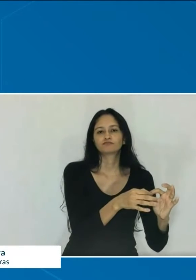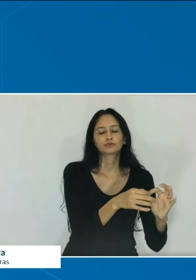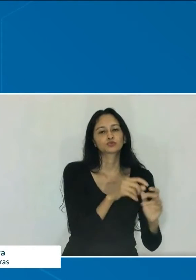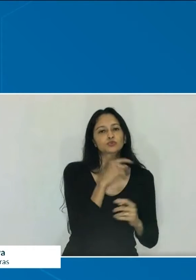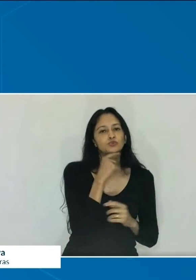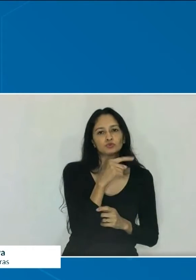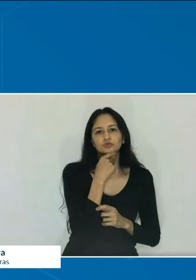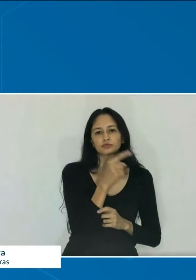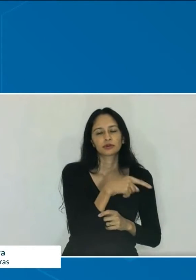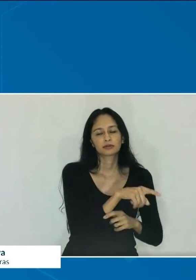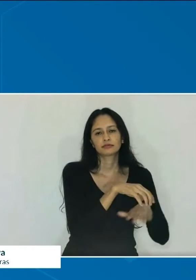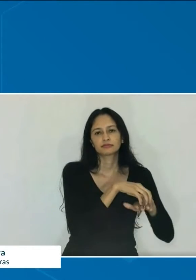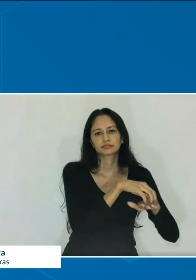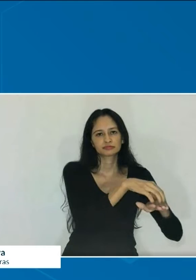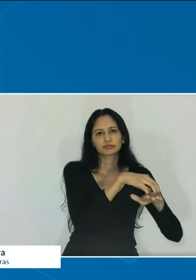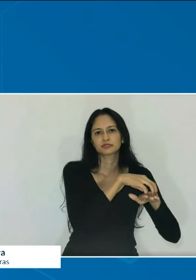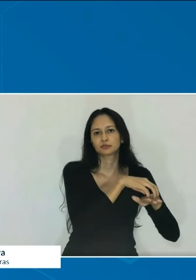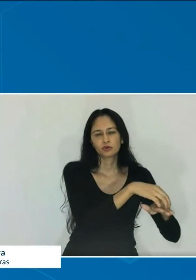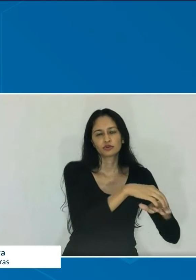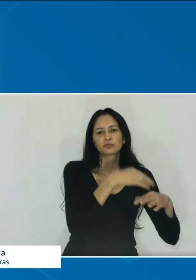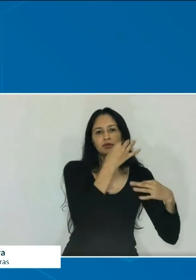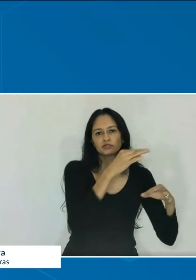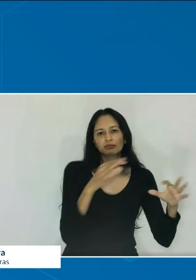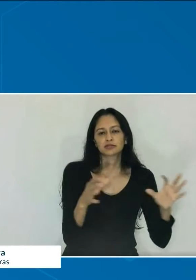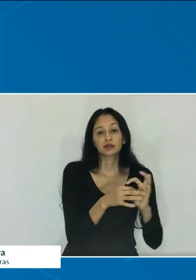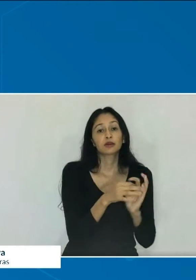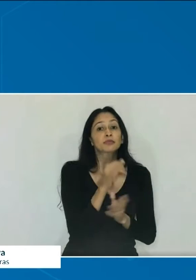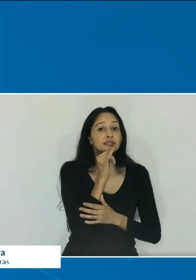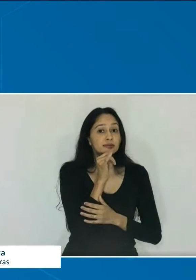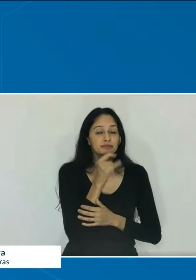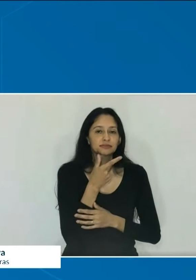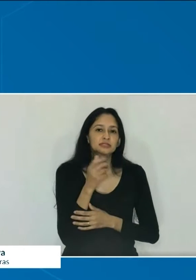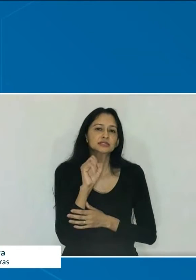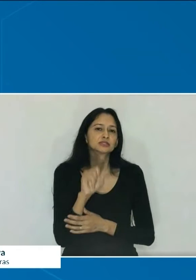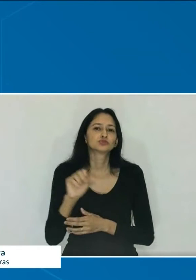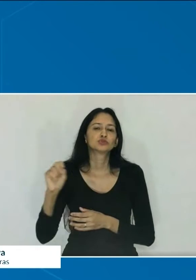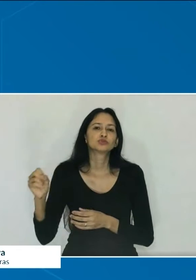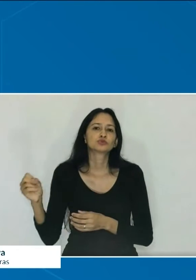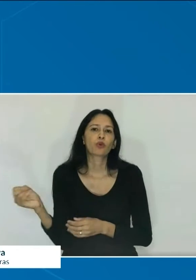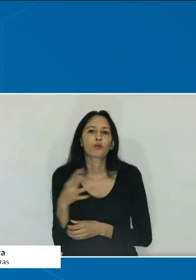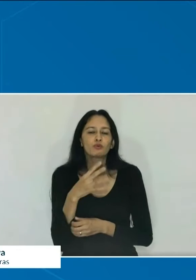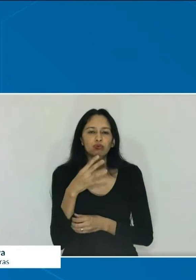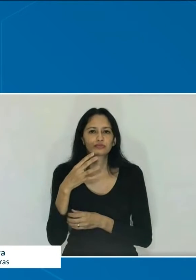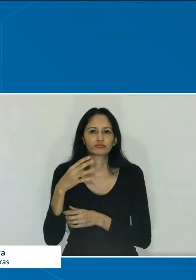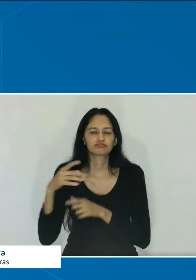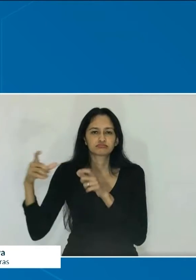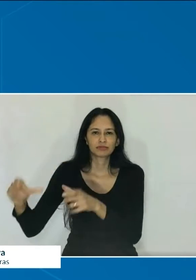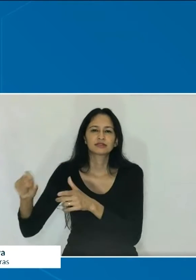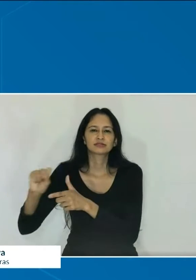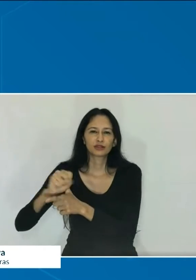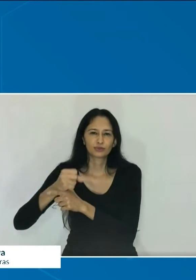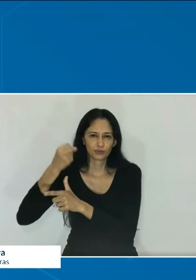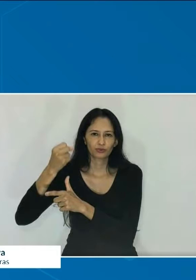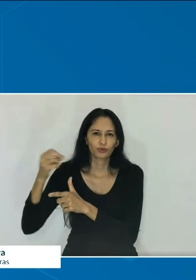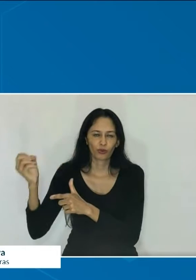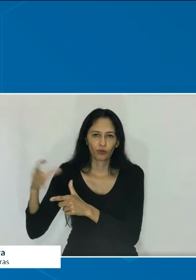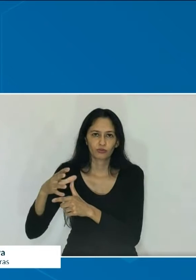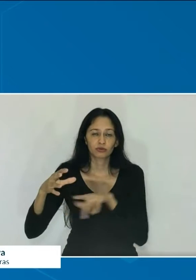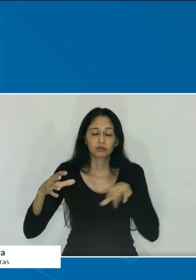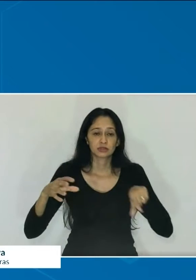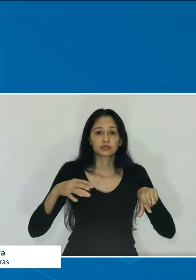hoje, de repente, surgiu um bairro a 30 quilômetros do centro urbano e